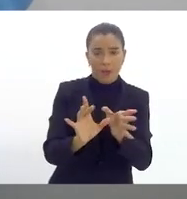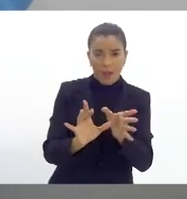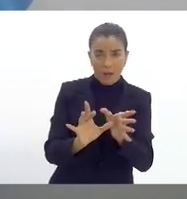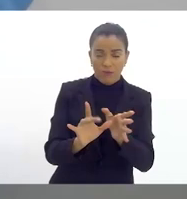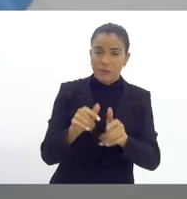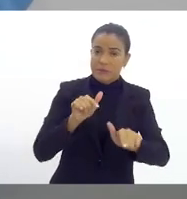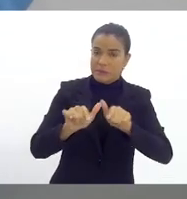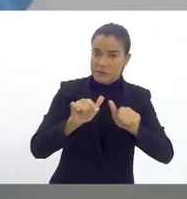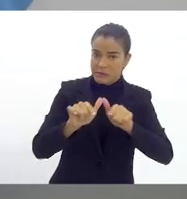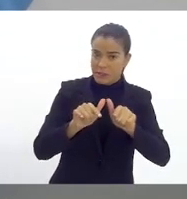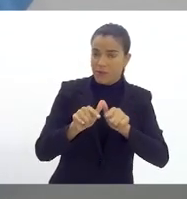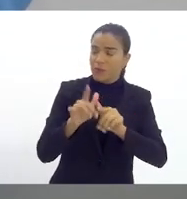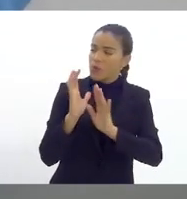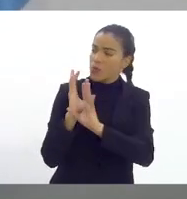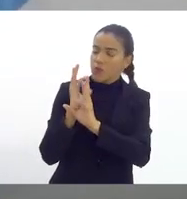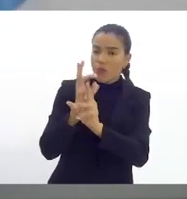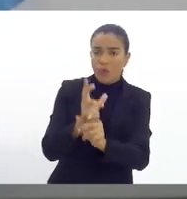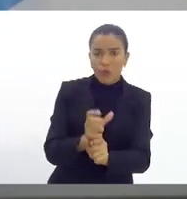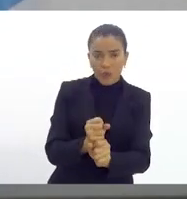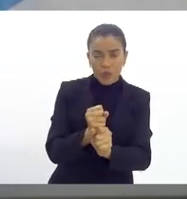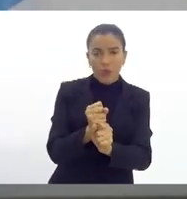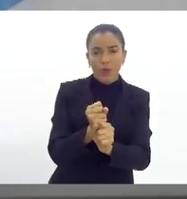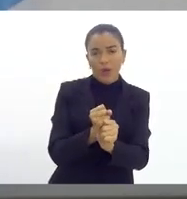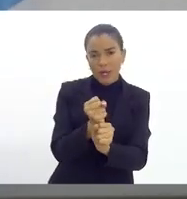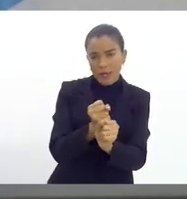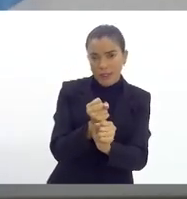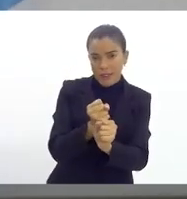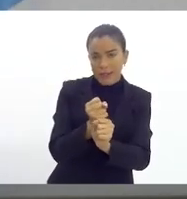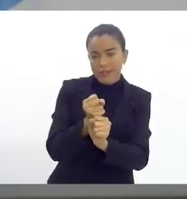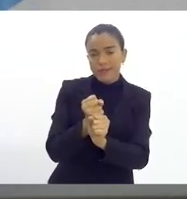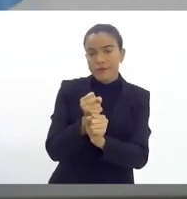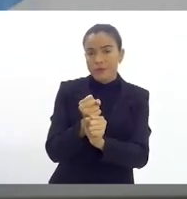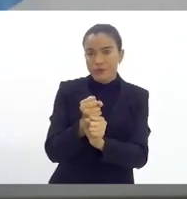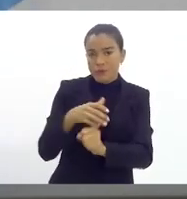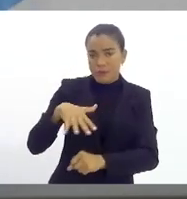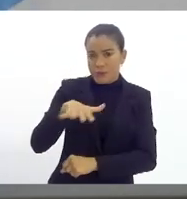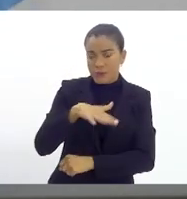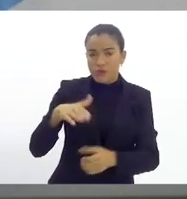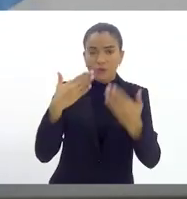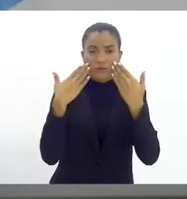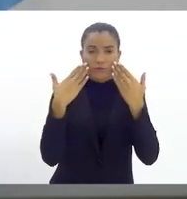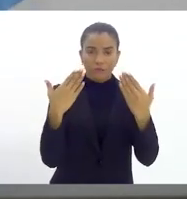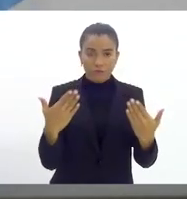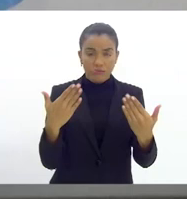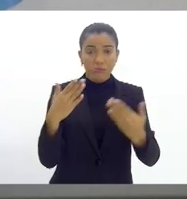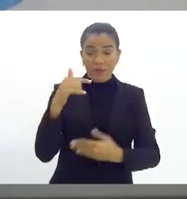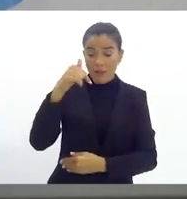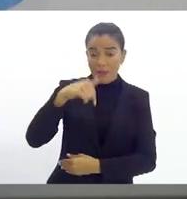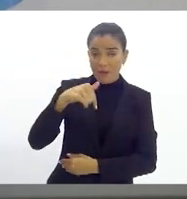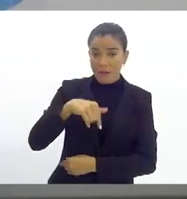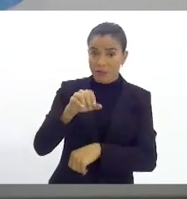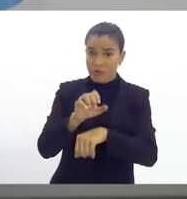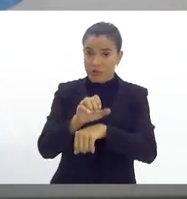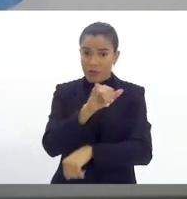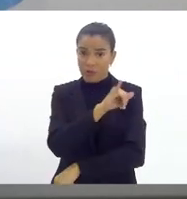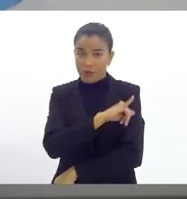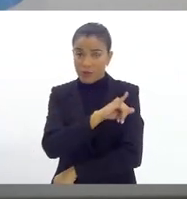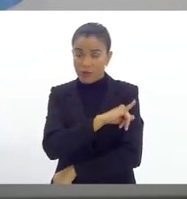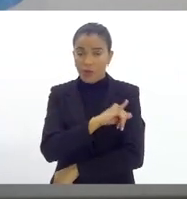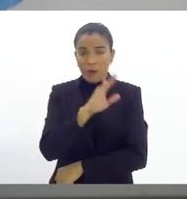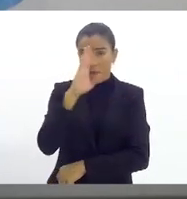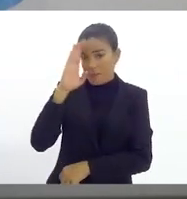e nos últimos anos como isso tem se demonstrado aqui no estado do Rio de Janeiro